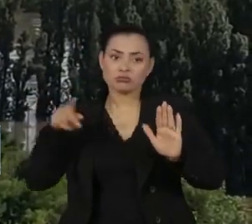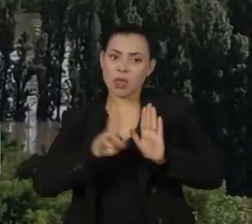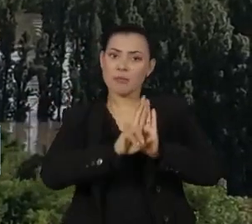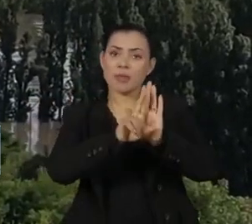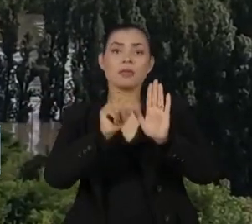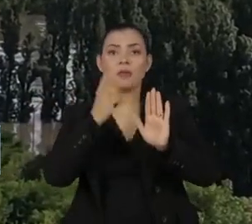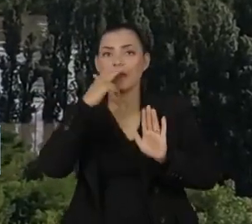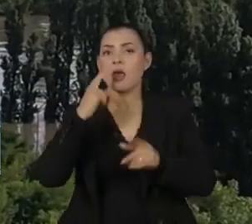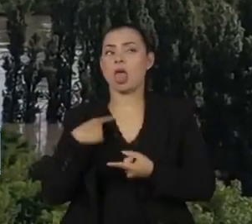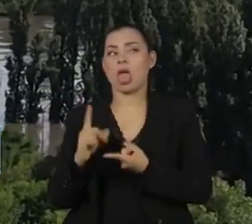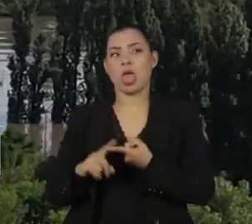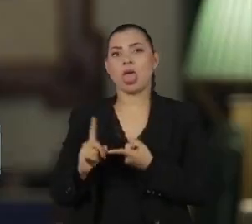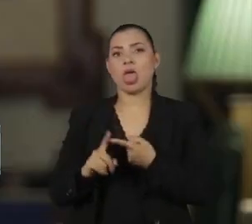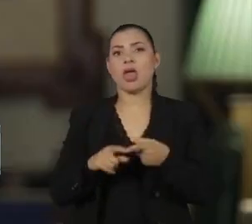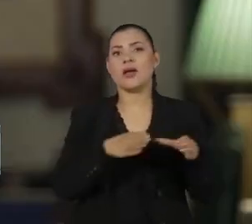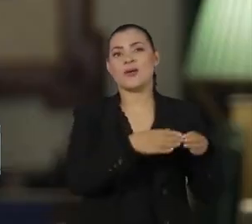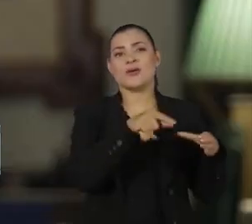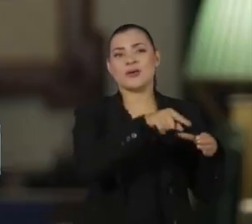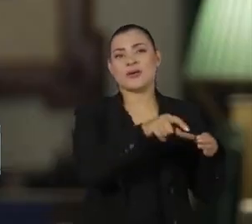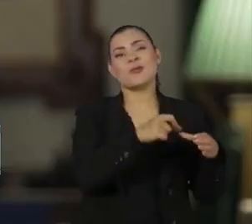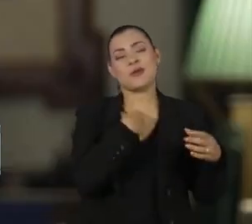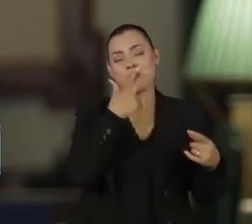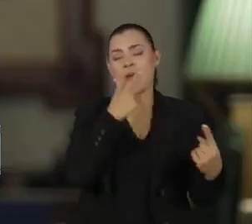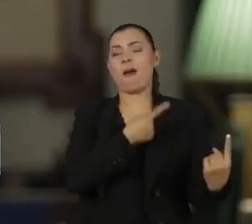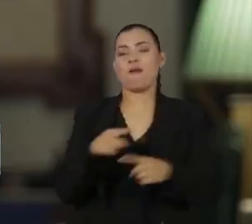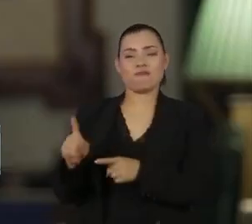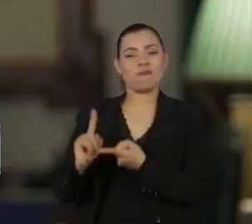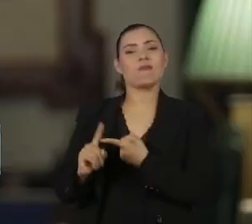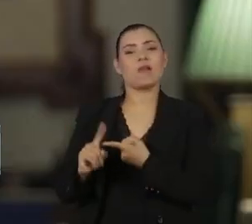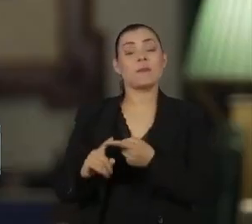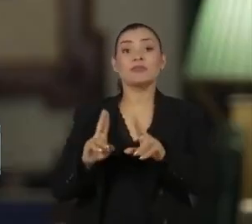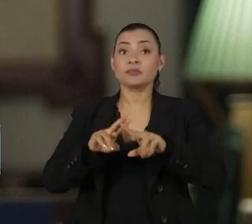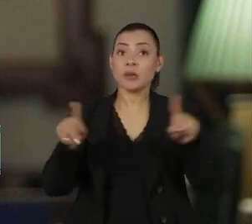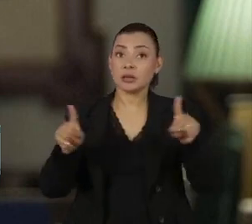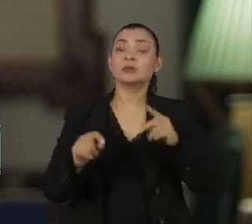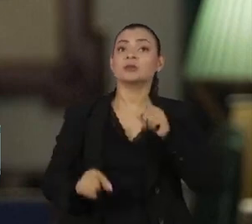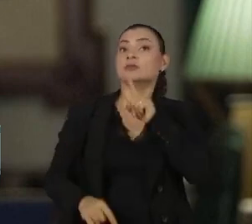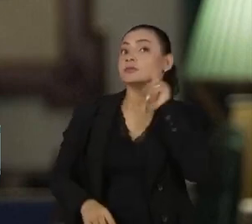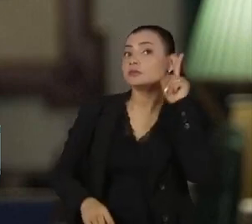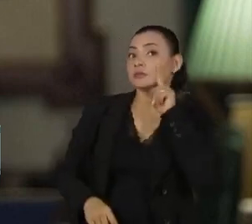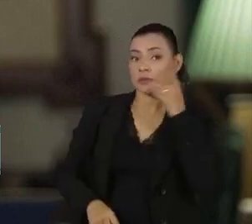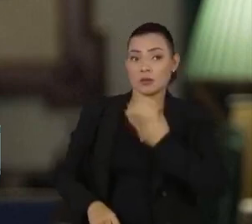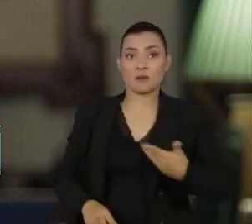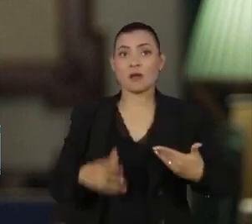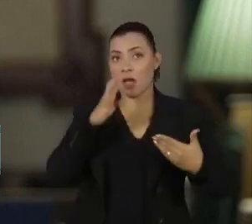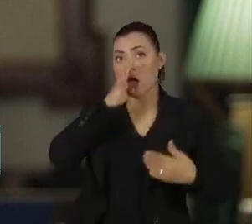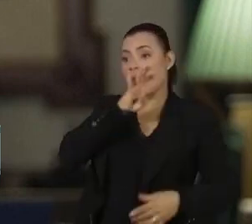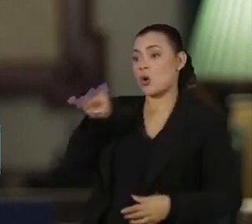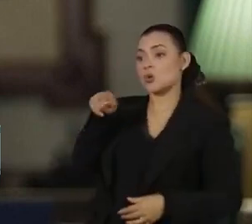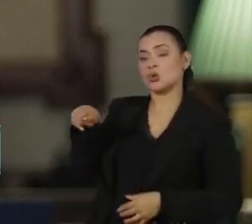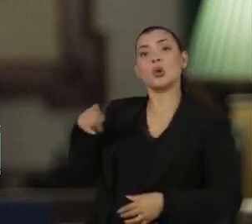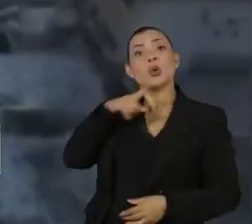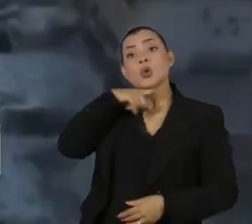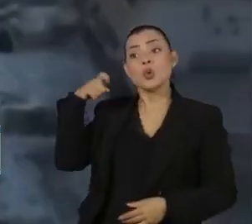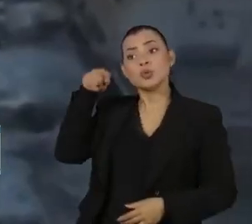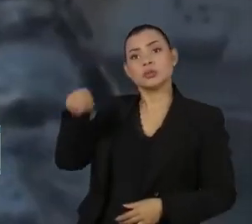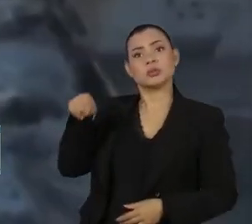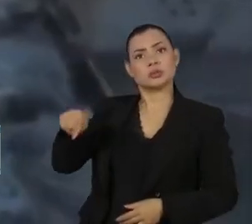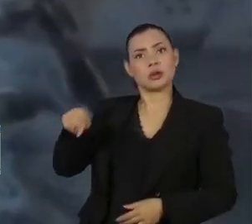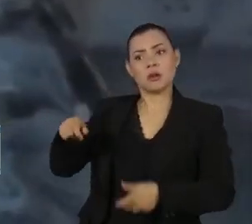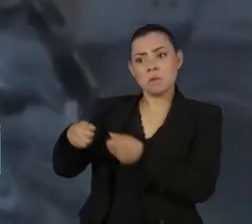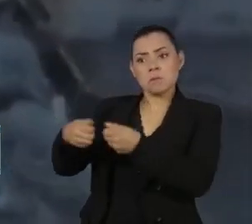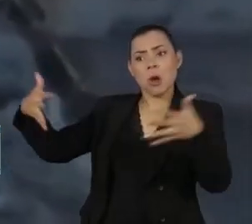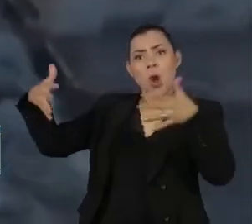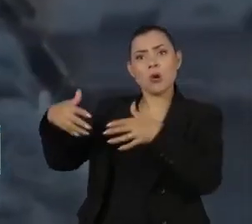deliberada de Kiev já o governo de miselense acusou a Rússia de explodir a barragem para